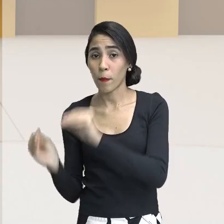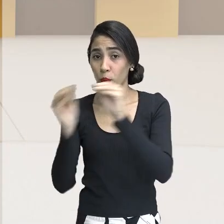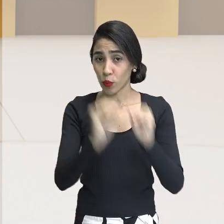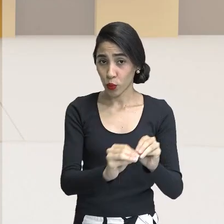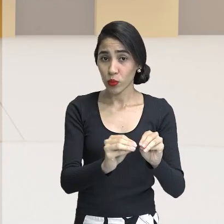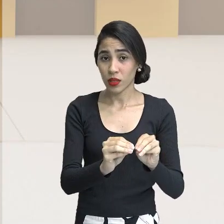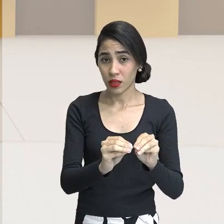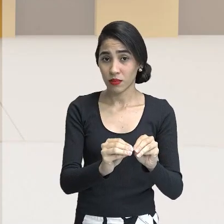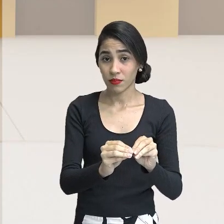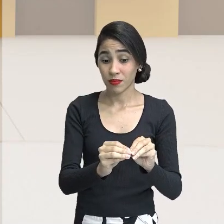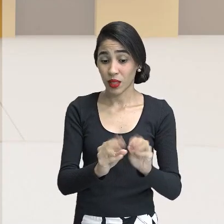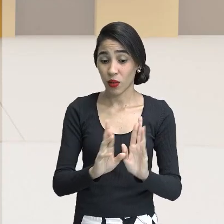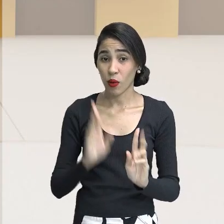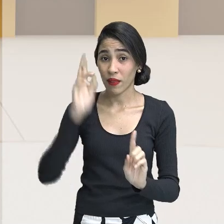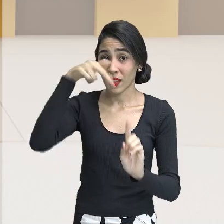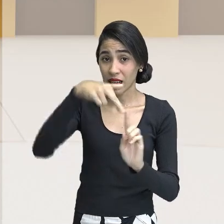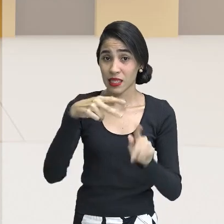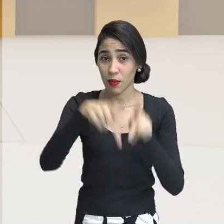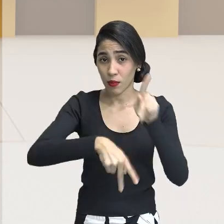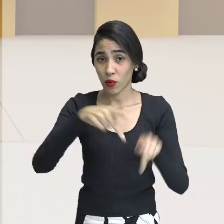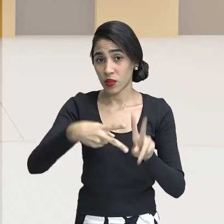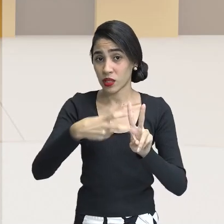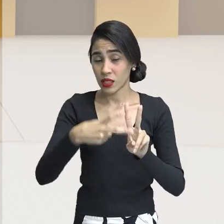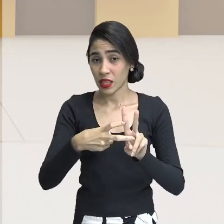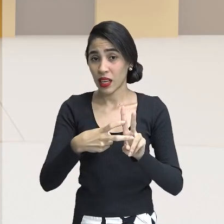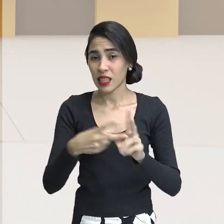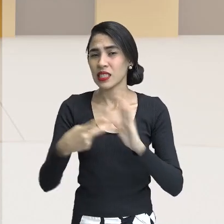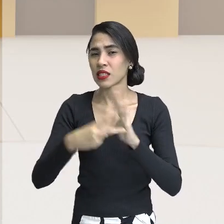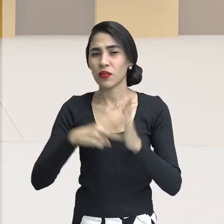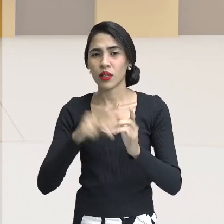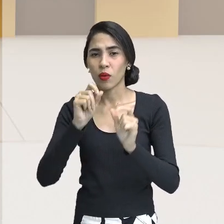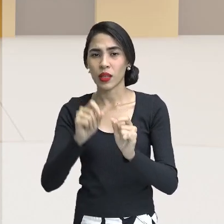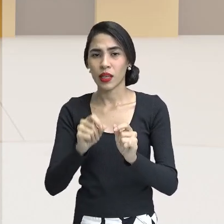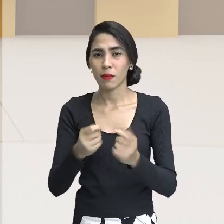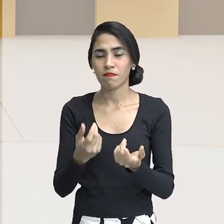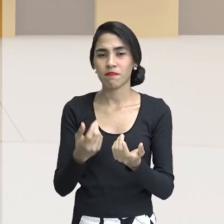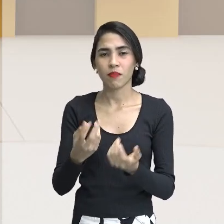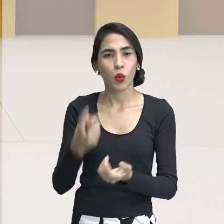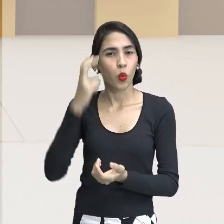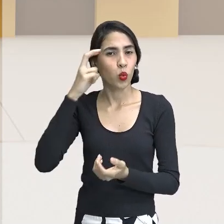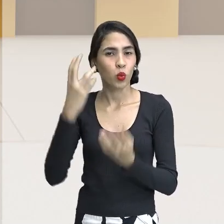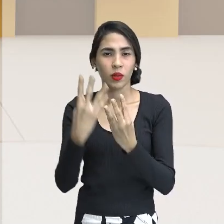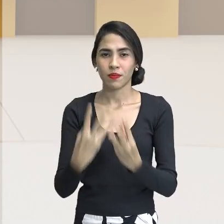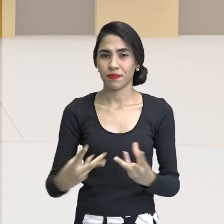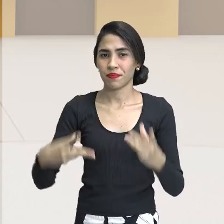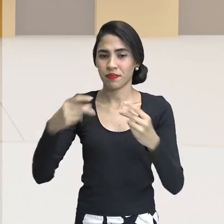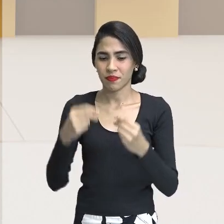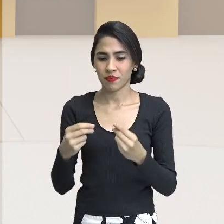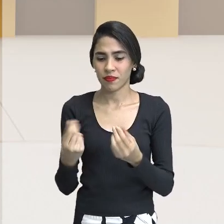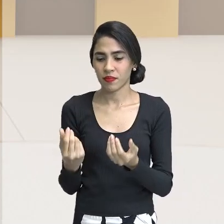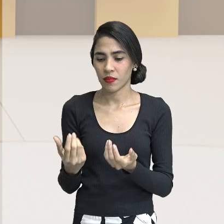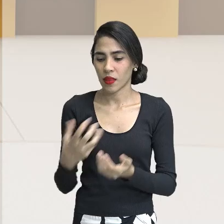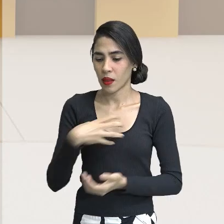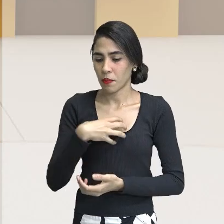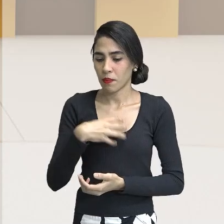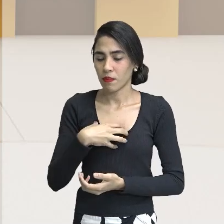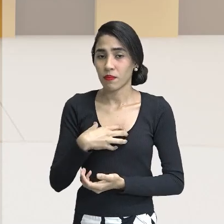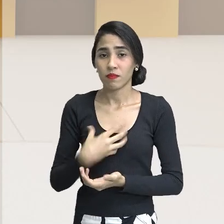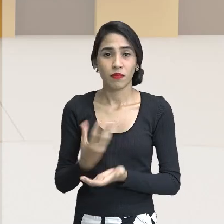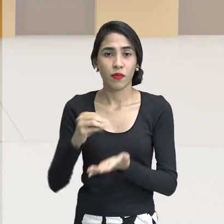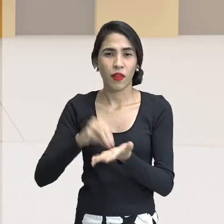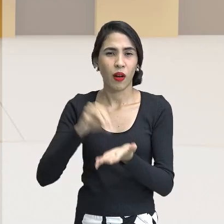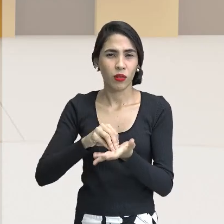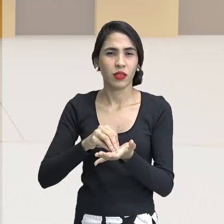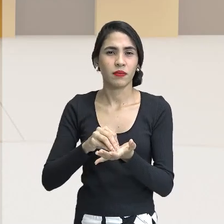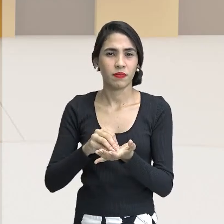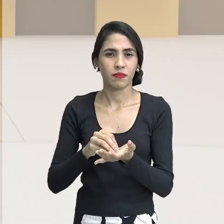povos originários, significa a extinção da sua própria cultura. Ele não se reconhece, por exemplo, no asfalto de